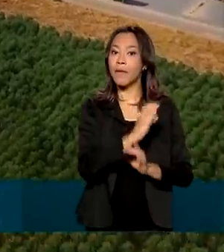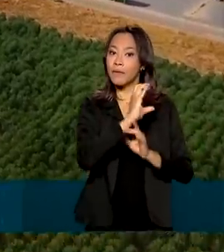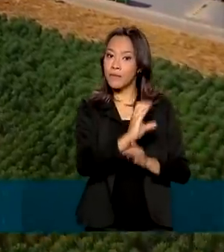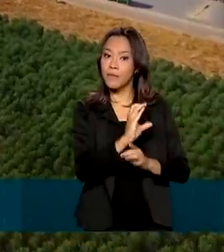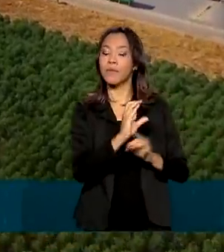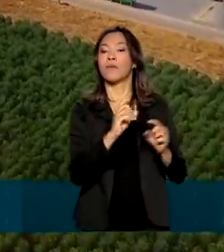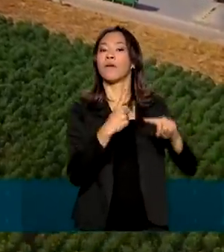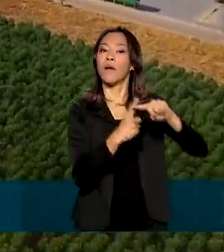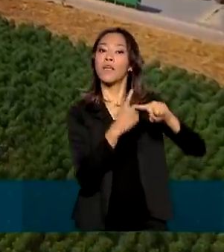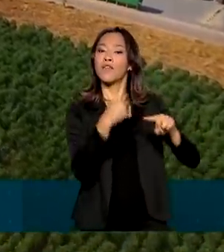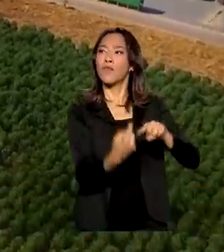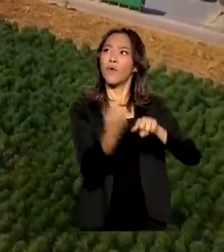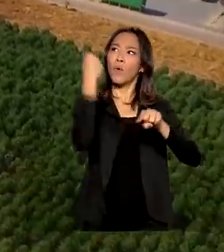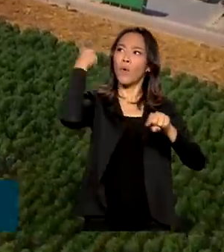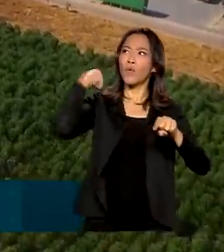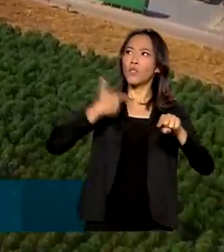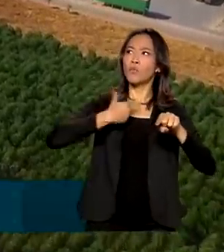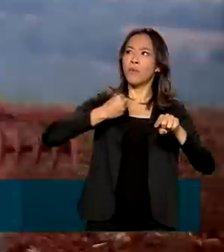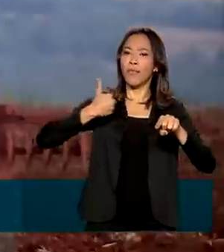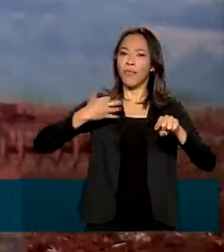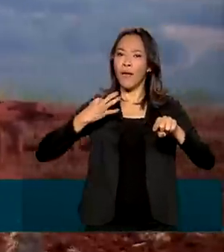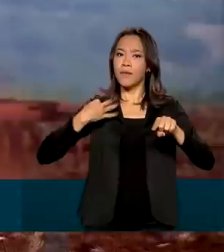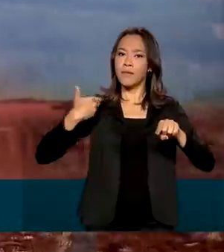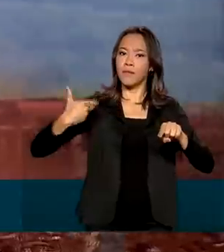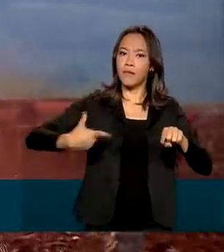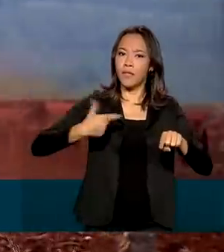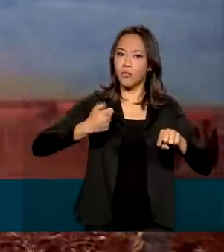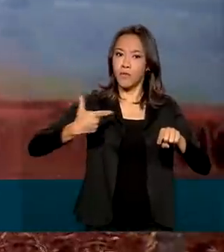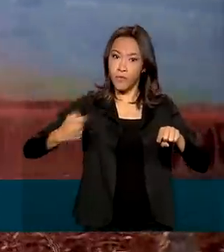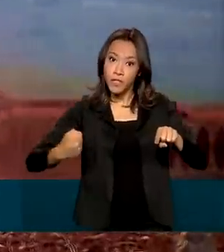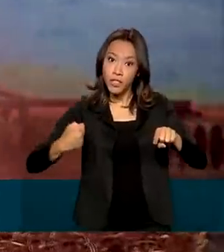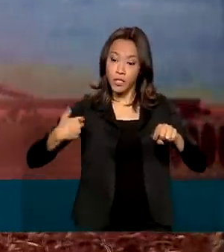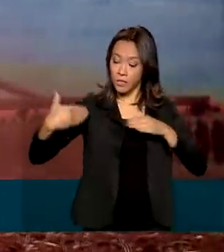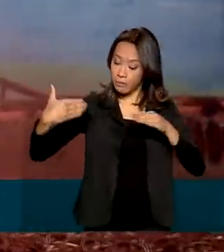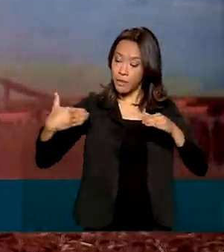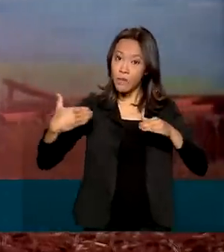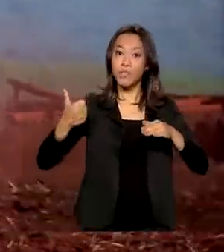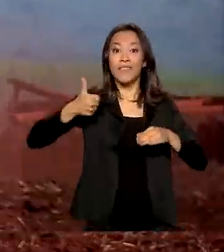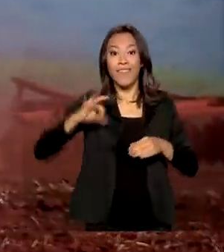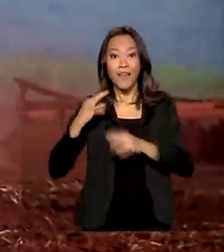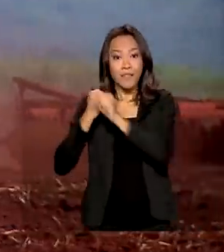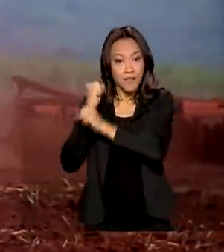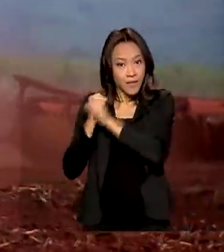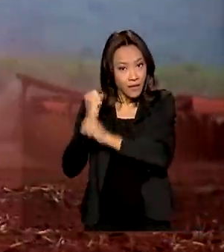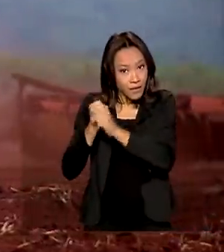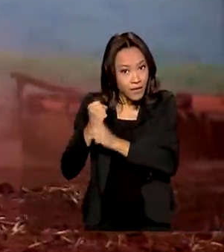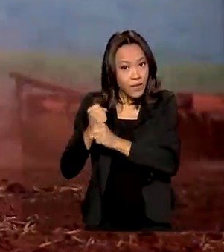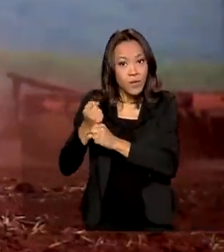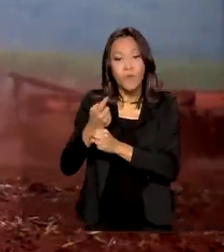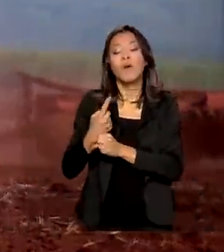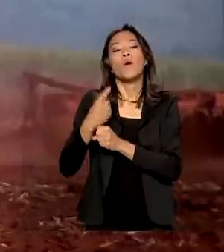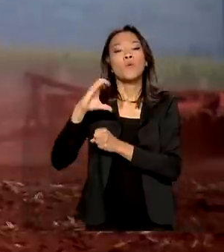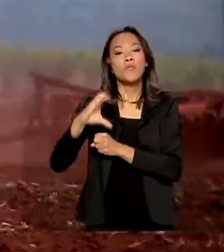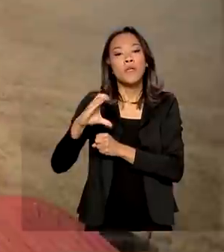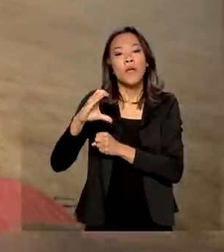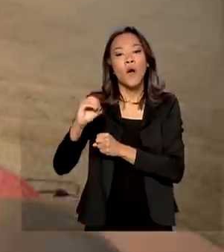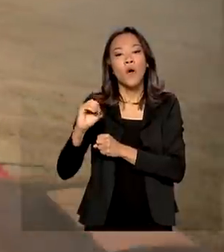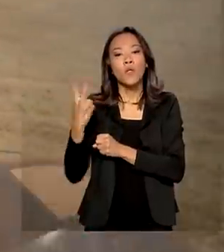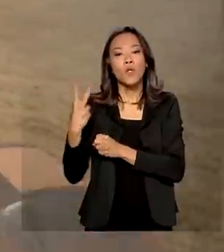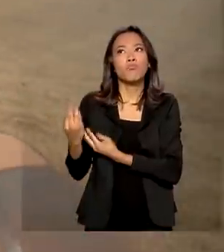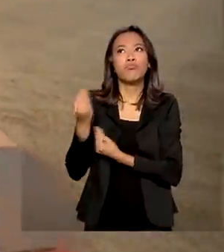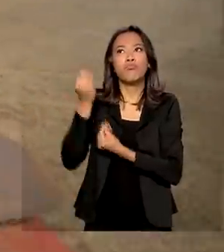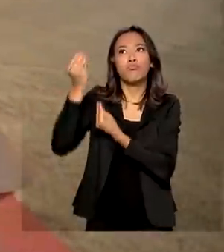foi executado de 2010 a 2020. Nesses 10 anos, as emissões da produção agropecuária brasileira